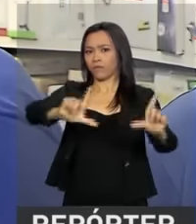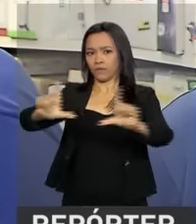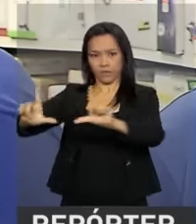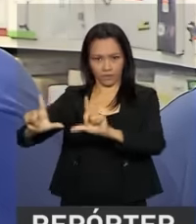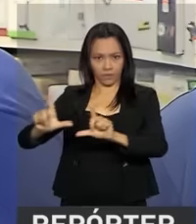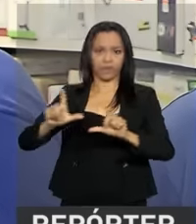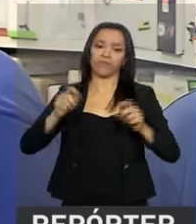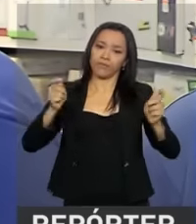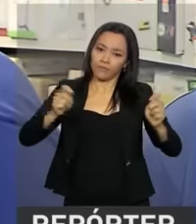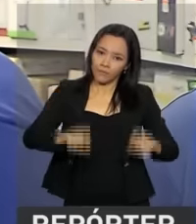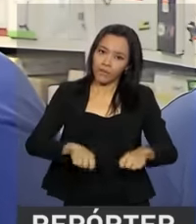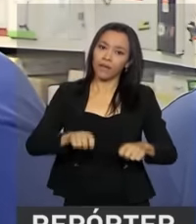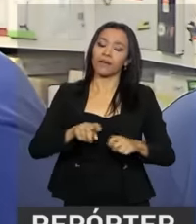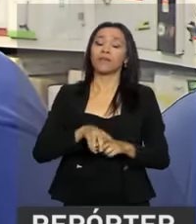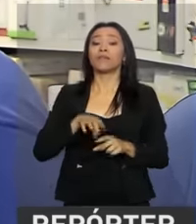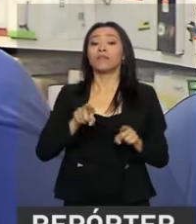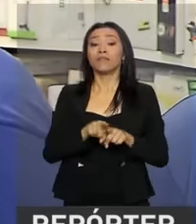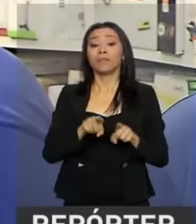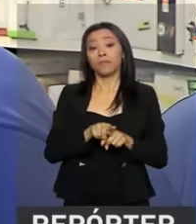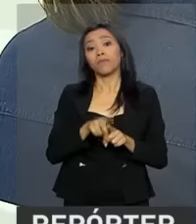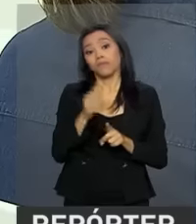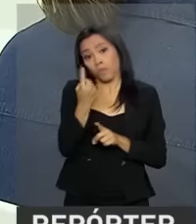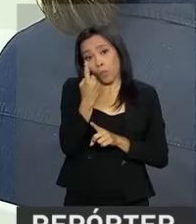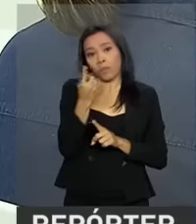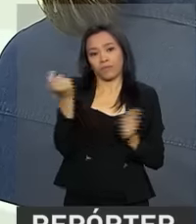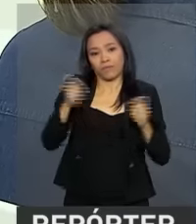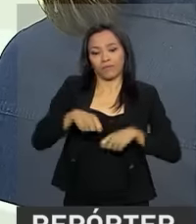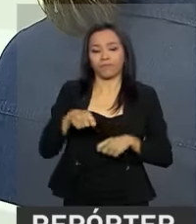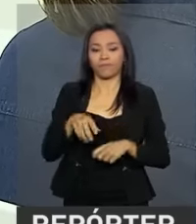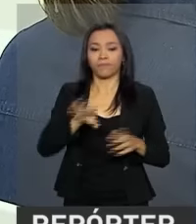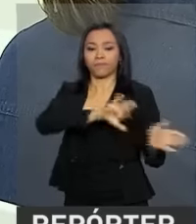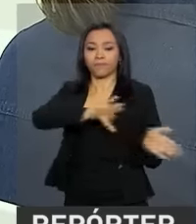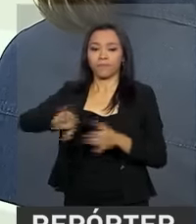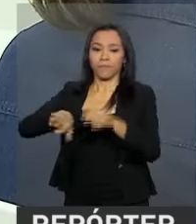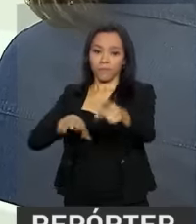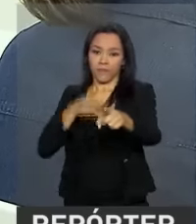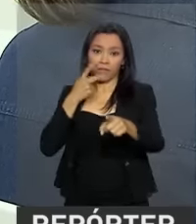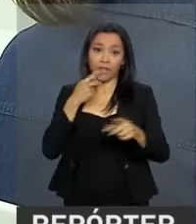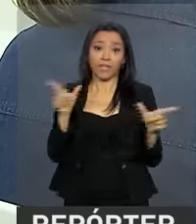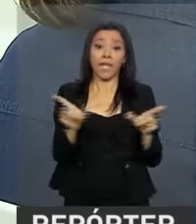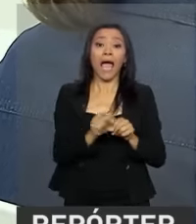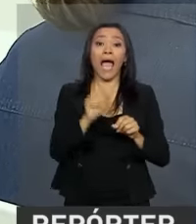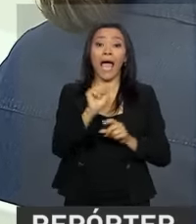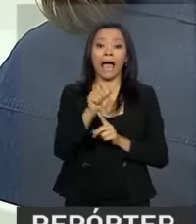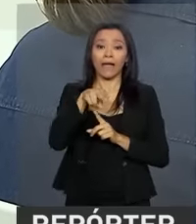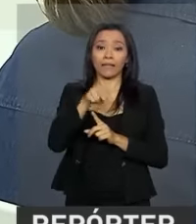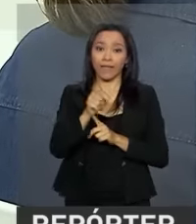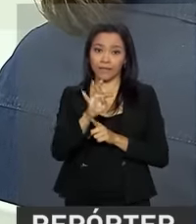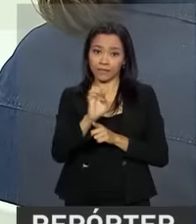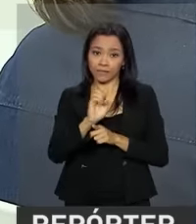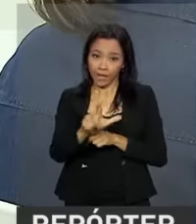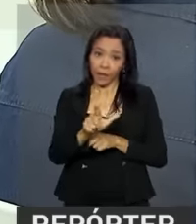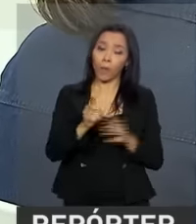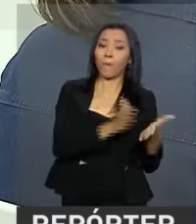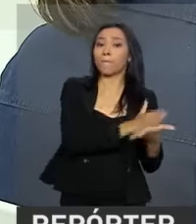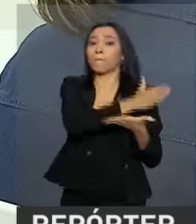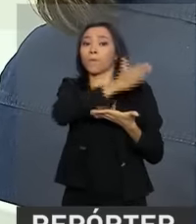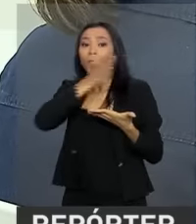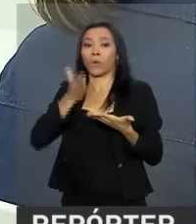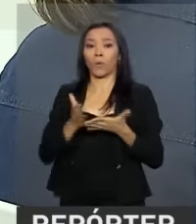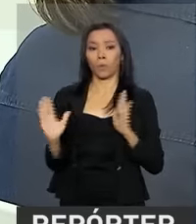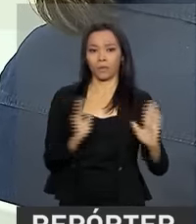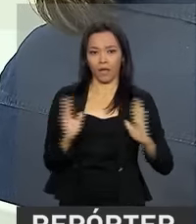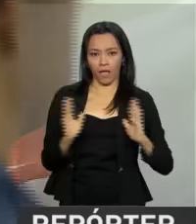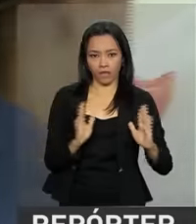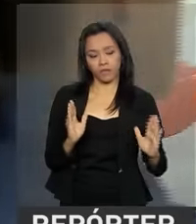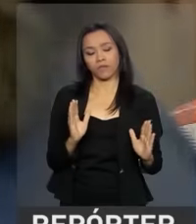antena somente para toda a residência a agência nacional de telecomunicações a Anatel prorrogou o prazo do desligamento da TV analógica